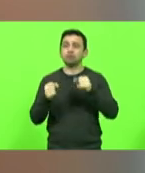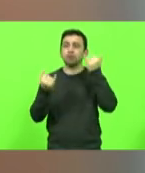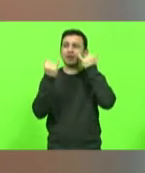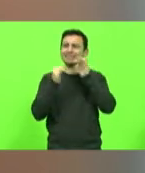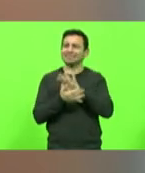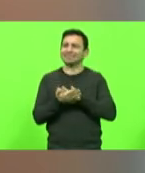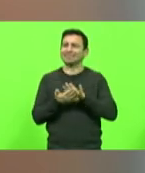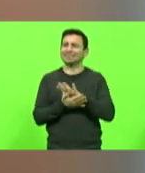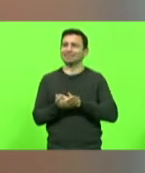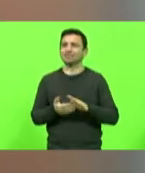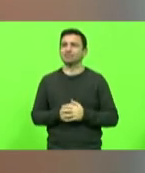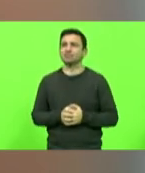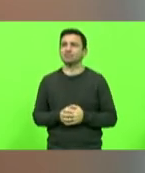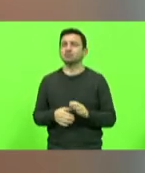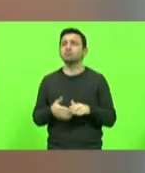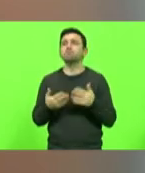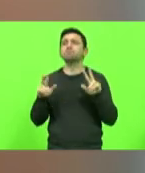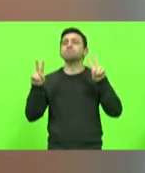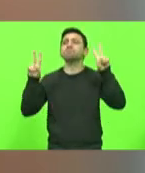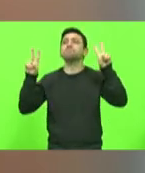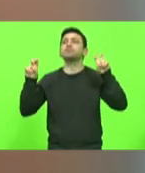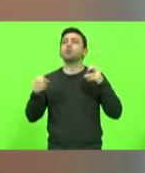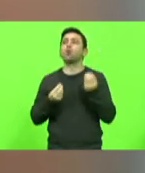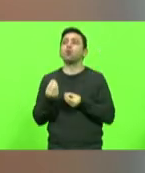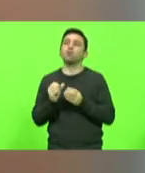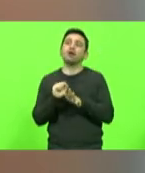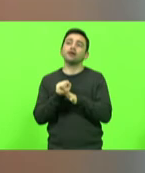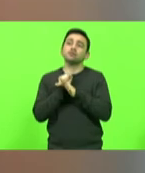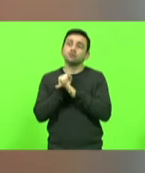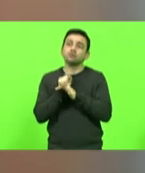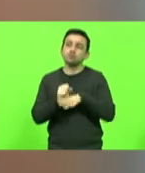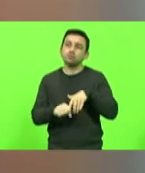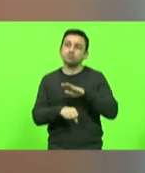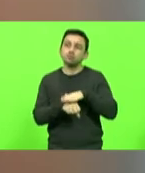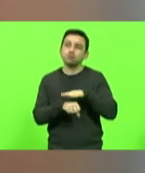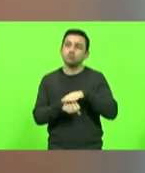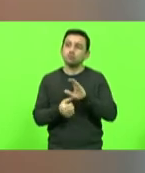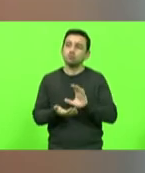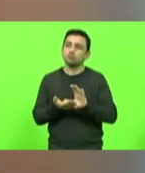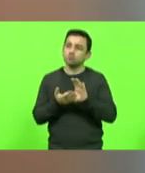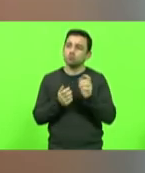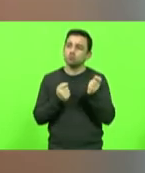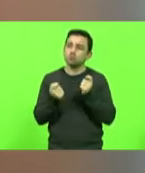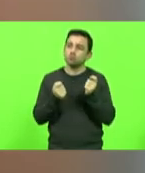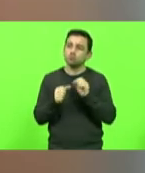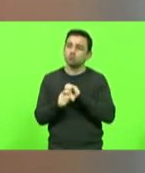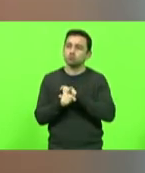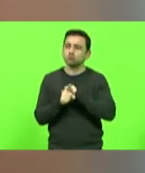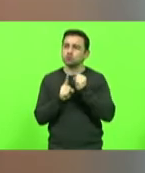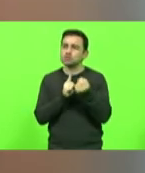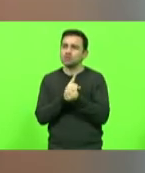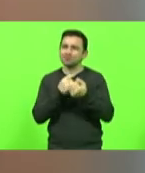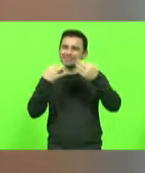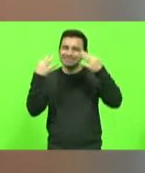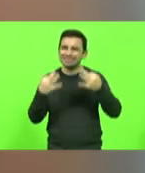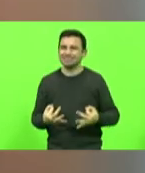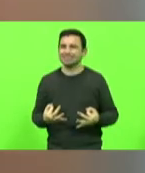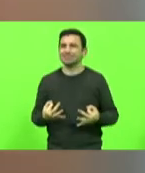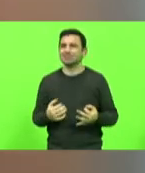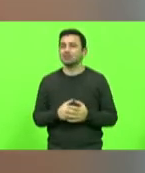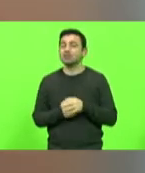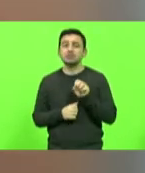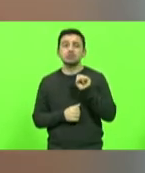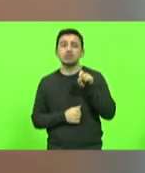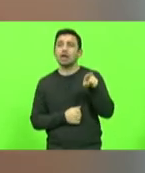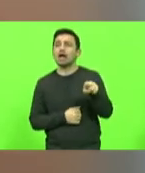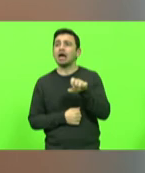a questão é, como garantir a atuação dos conselhos e do controle social seja efetiva se a SDR